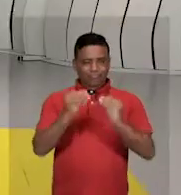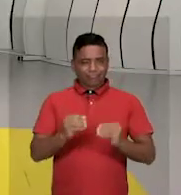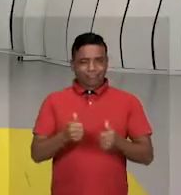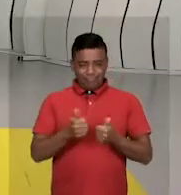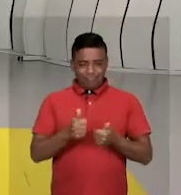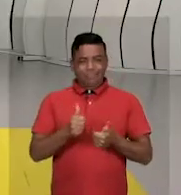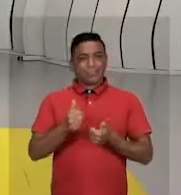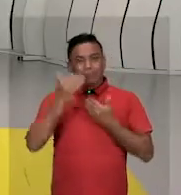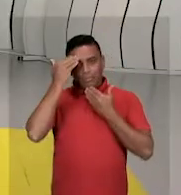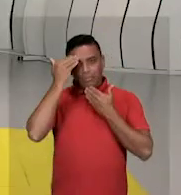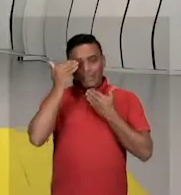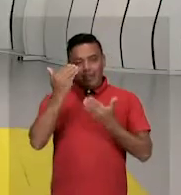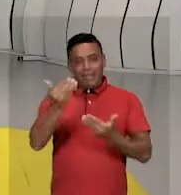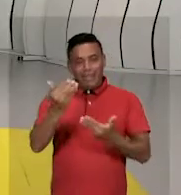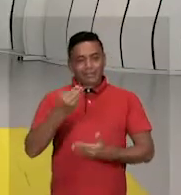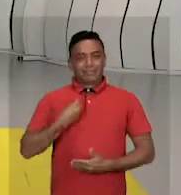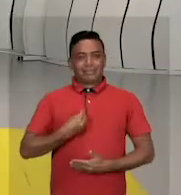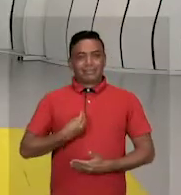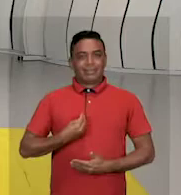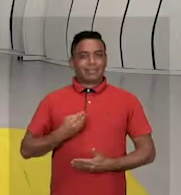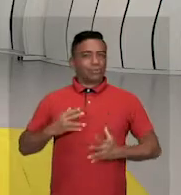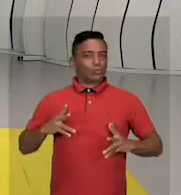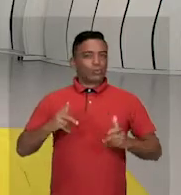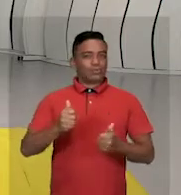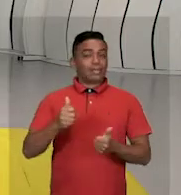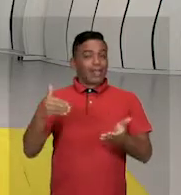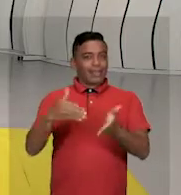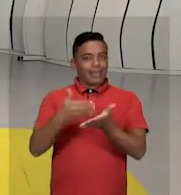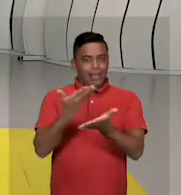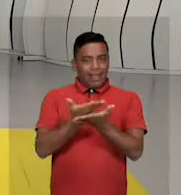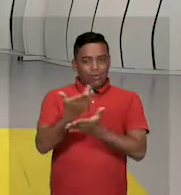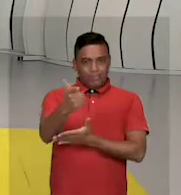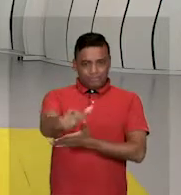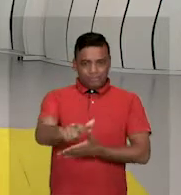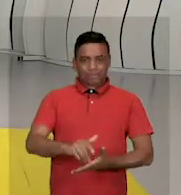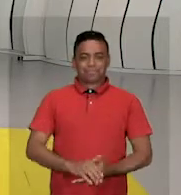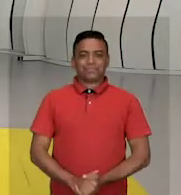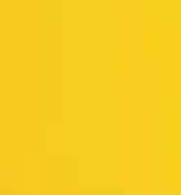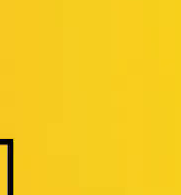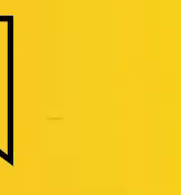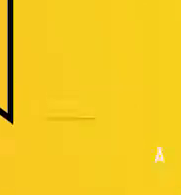nesse exercício. Muito obrigada pela presença de todos e até a próxima aula.